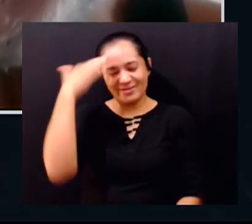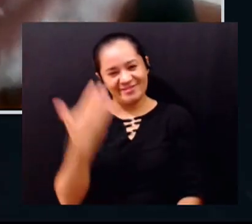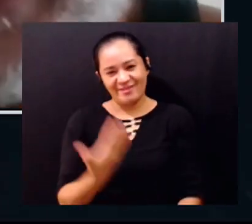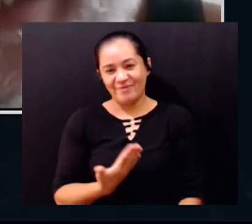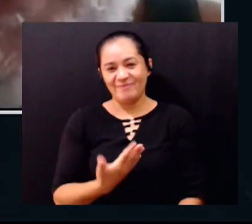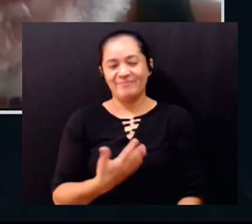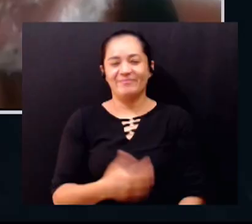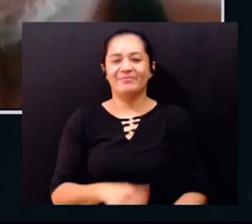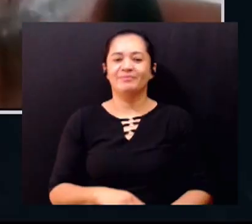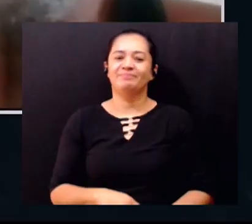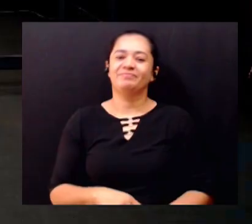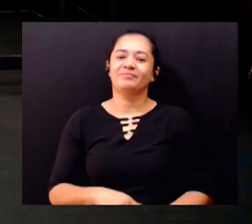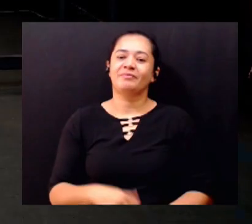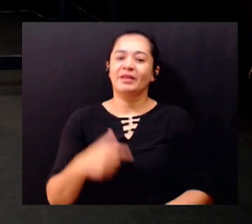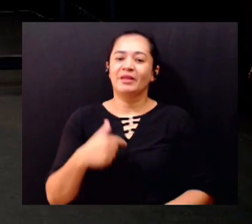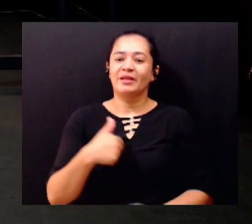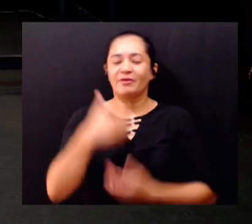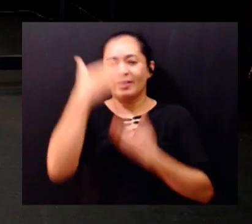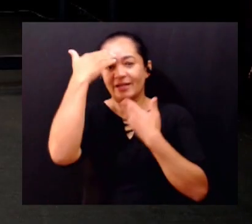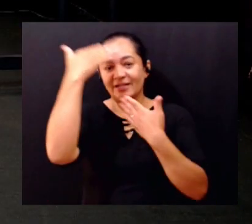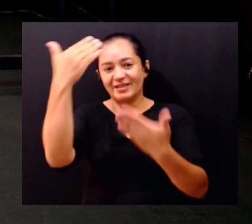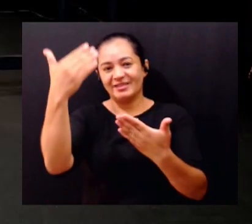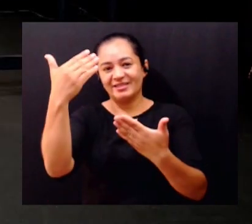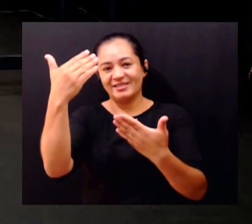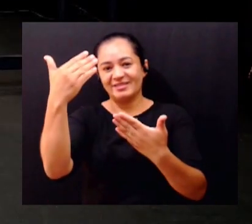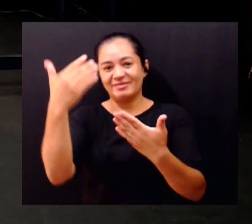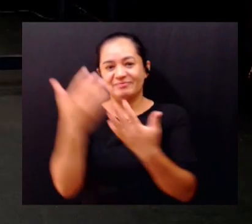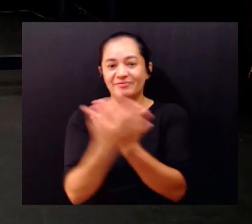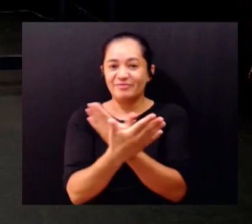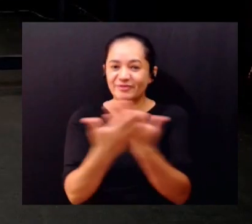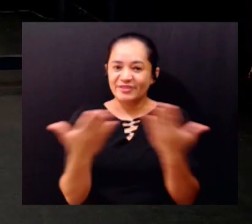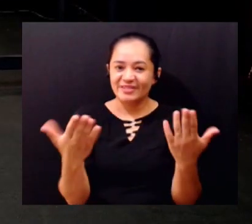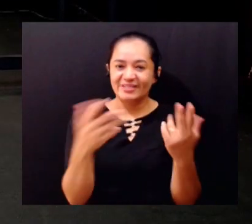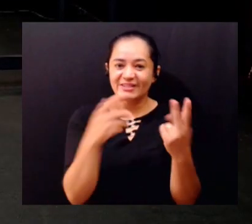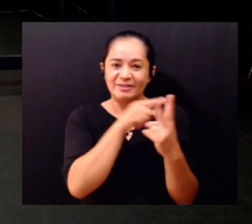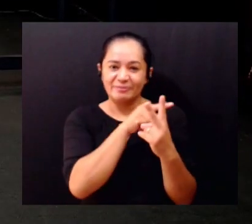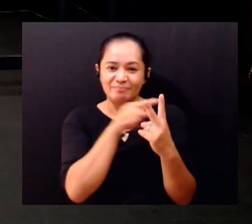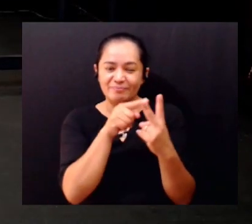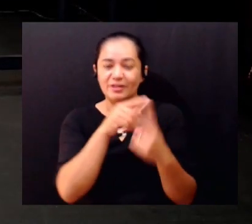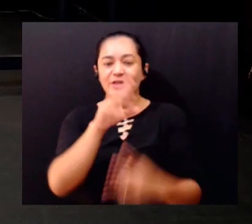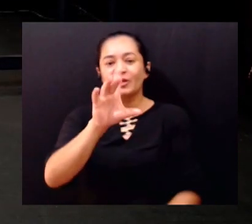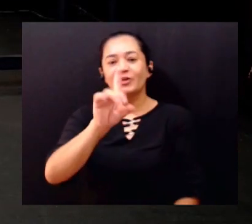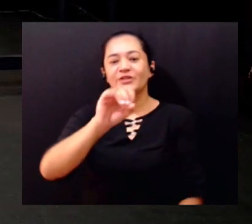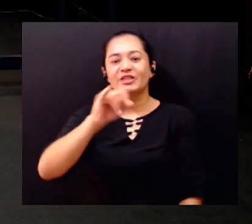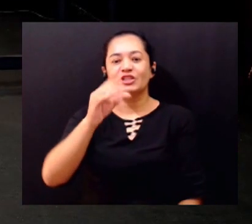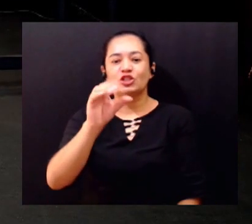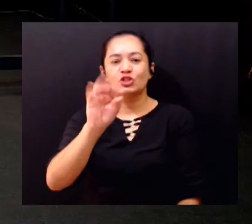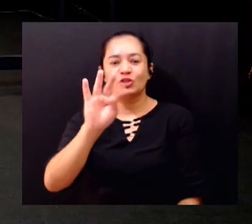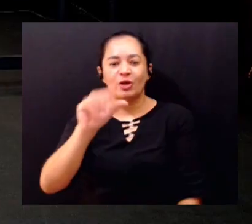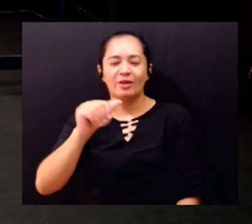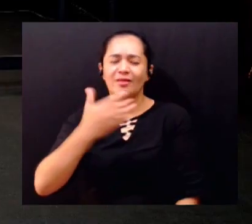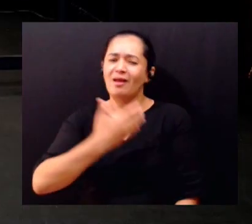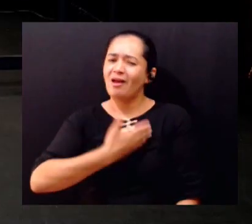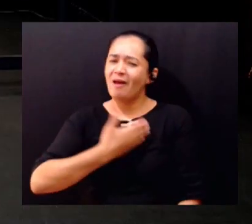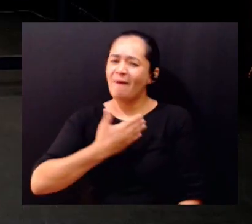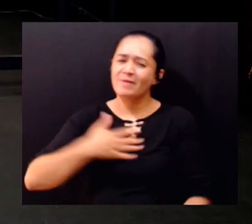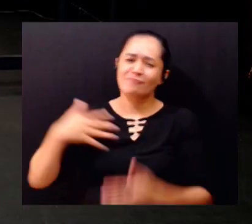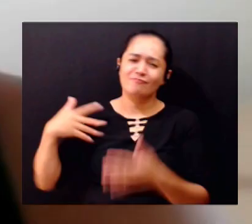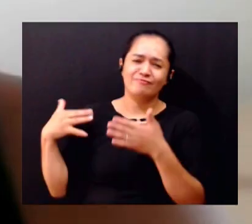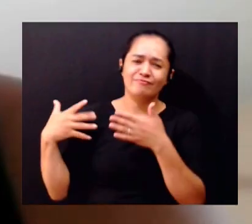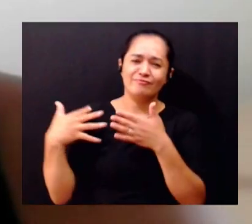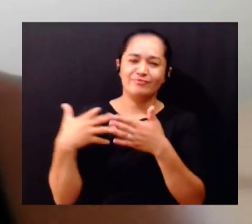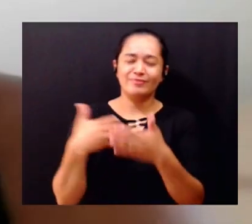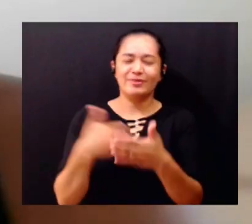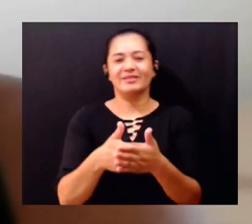eu queria agradecer demais aí, agradecer o DJ, que é um grande amigo, companheiro de tiras e quadrinhos, companheiro